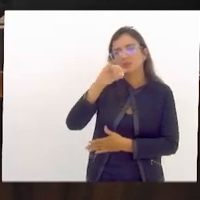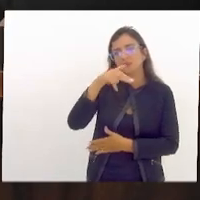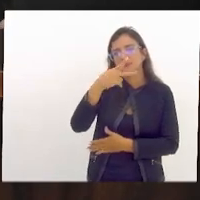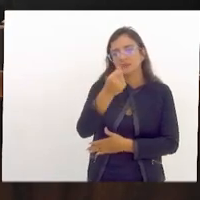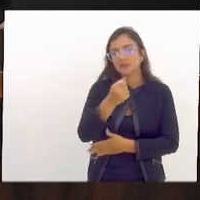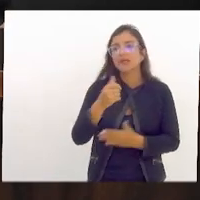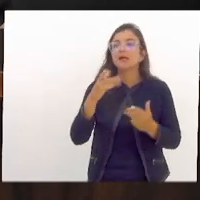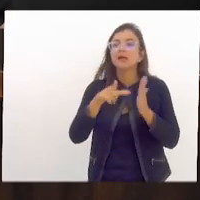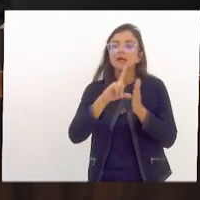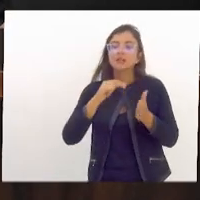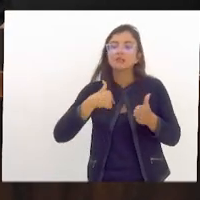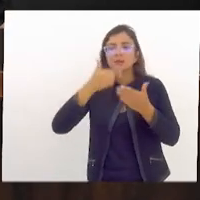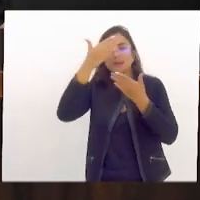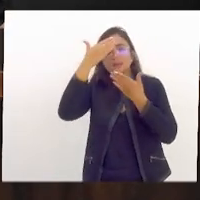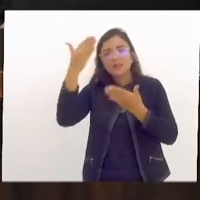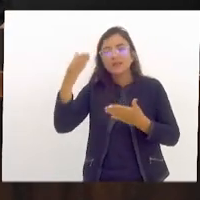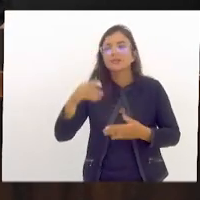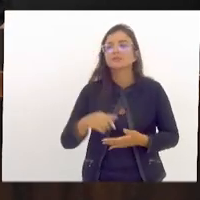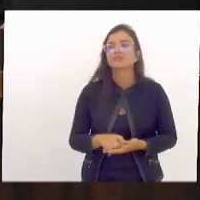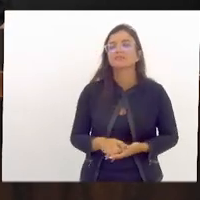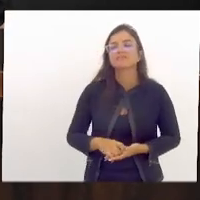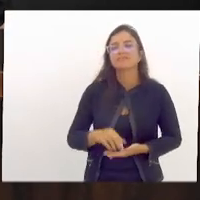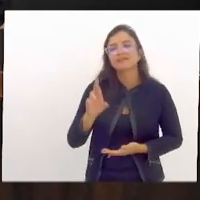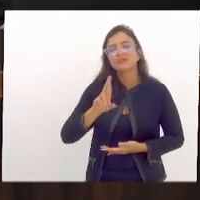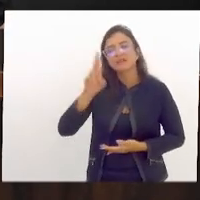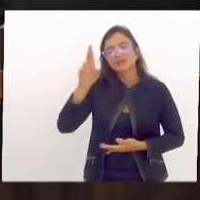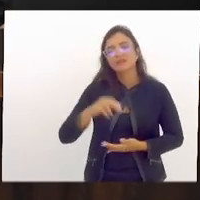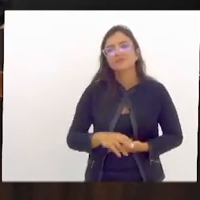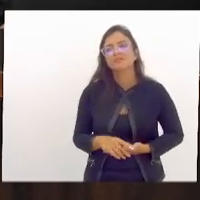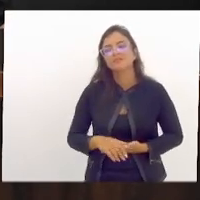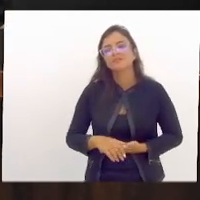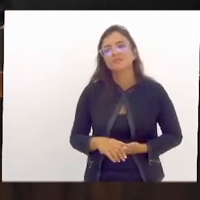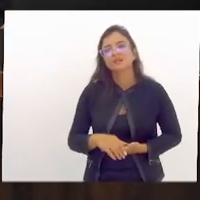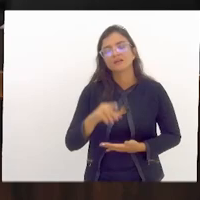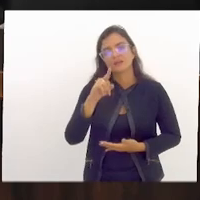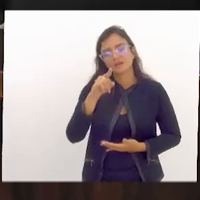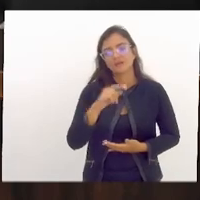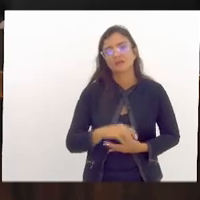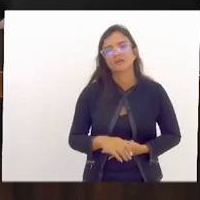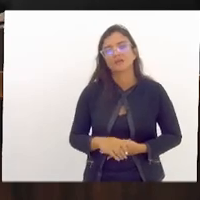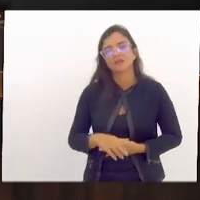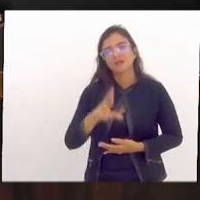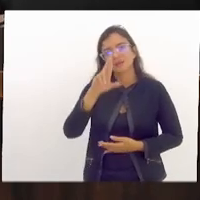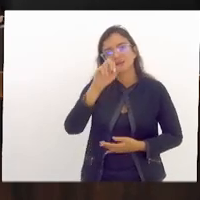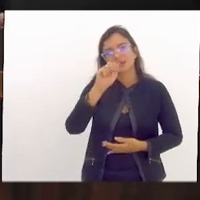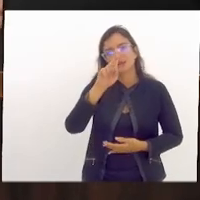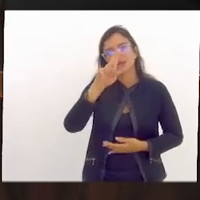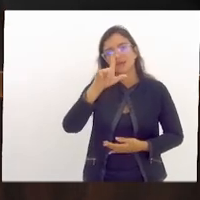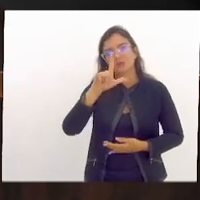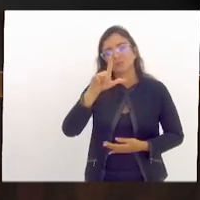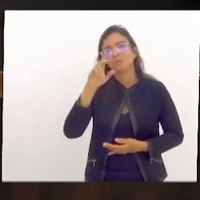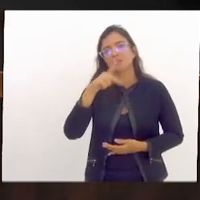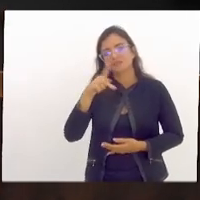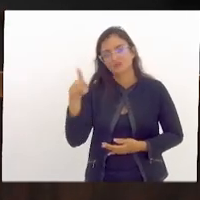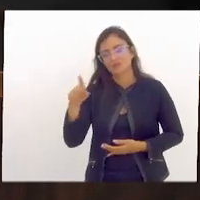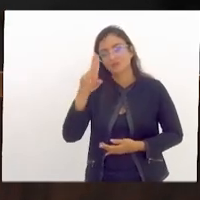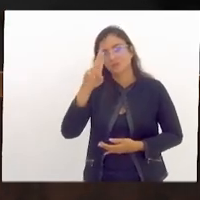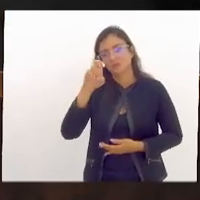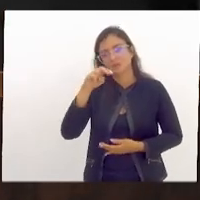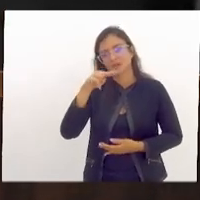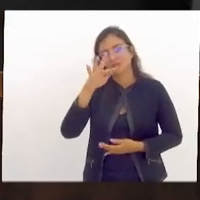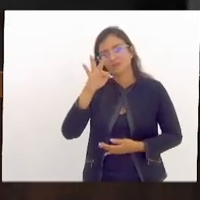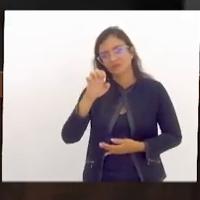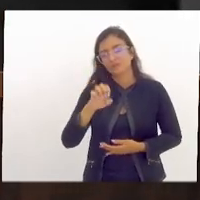agradecer e registrar a presença do magnífico reitor da UENF aqui entre nós, professor Raul Palácio. Hoje